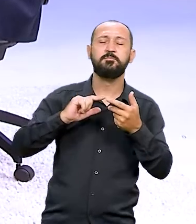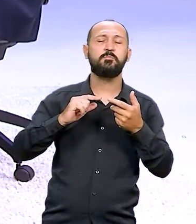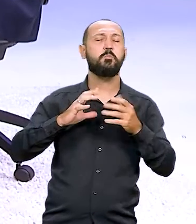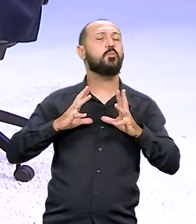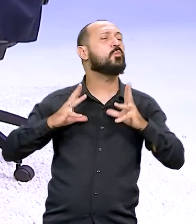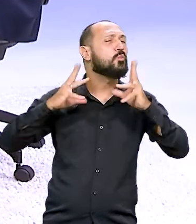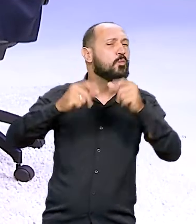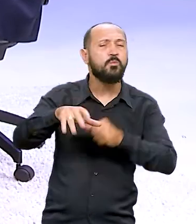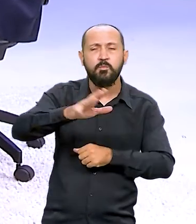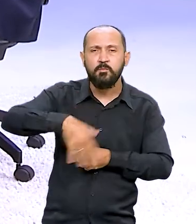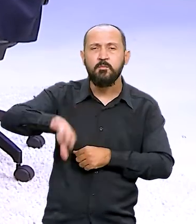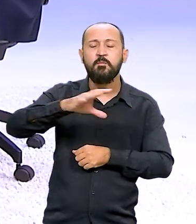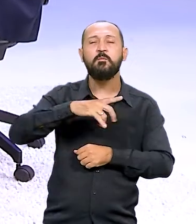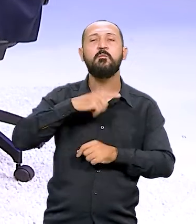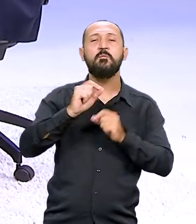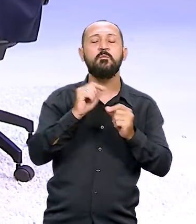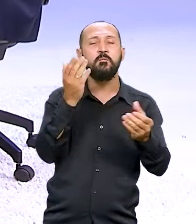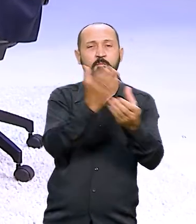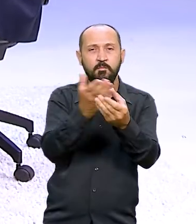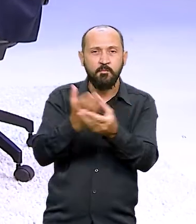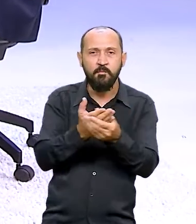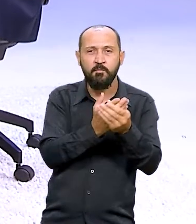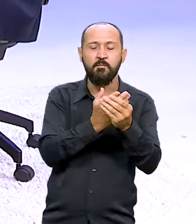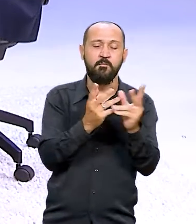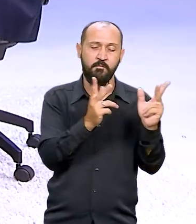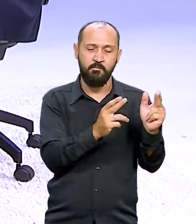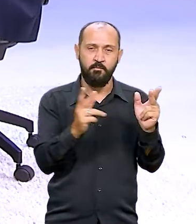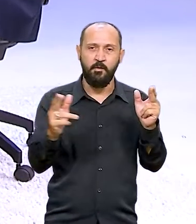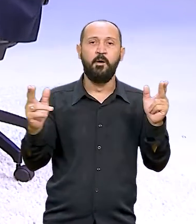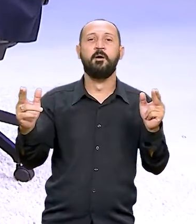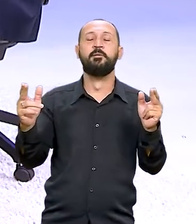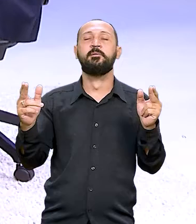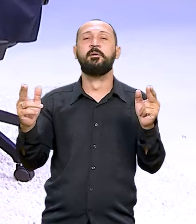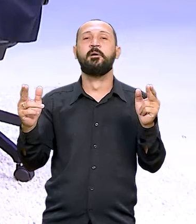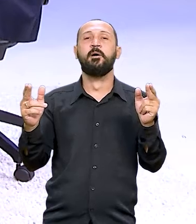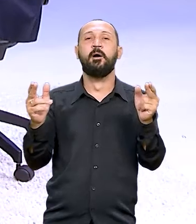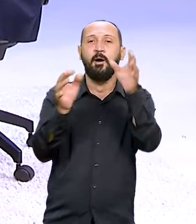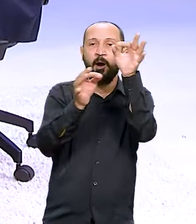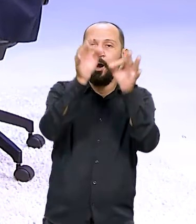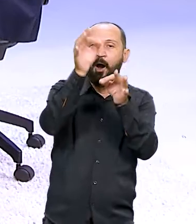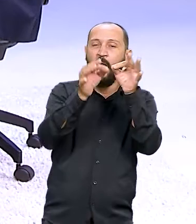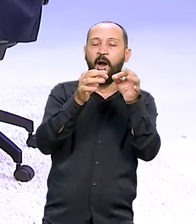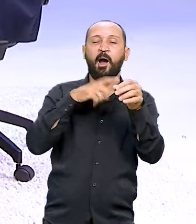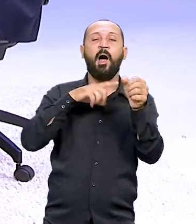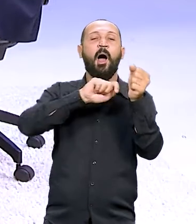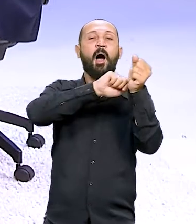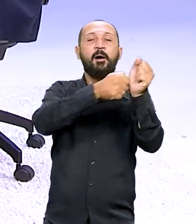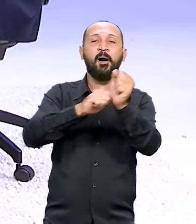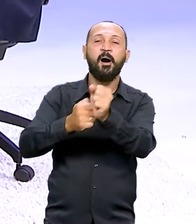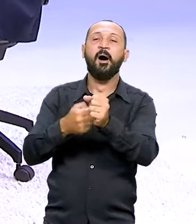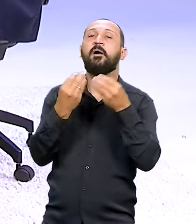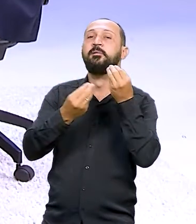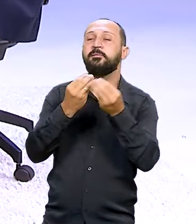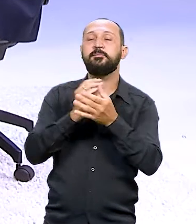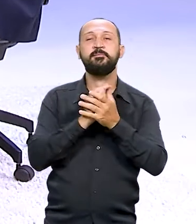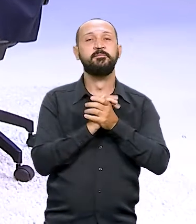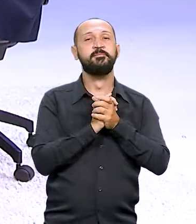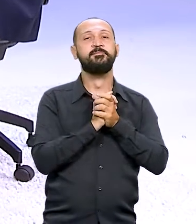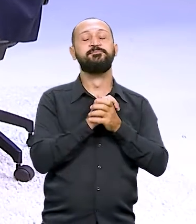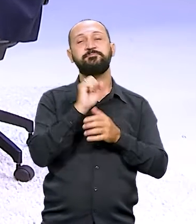ou dezenas, ou centenas de milhares de processos similares, eles estão suspensos atualmente? Como que